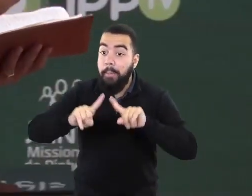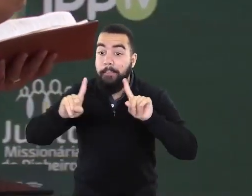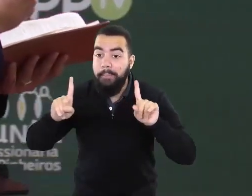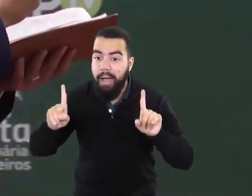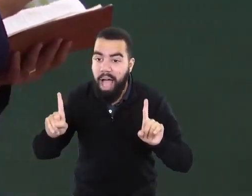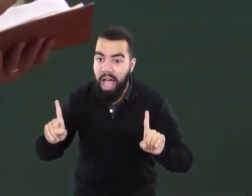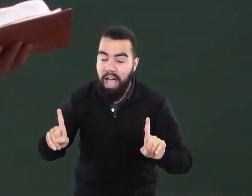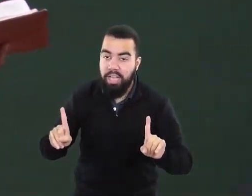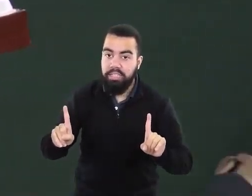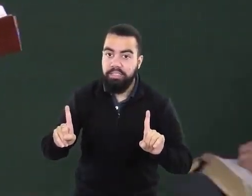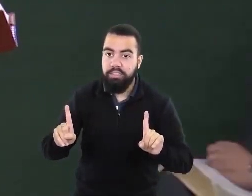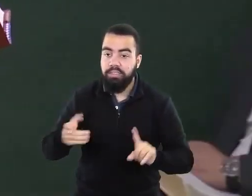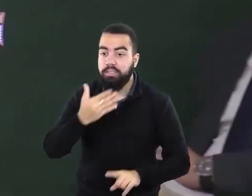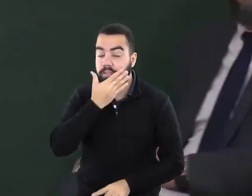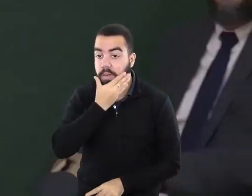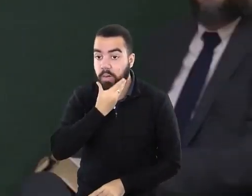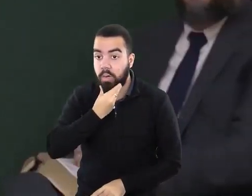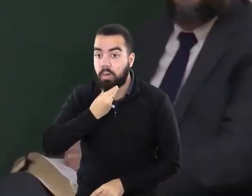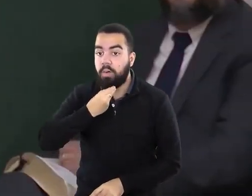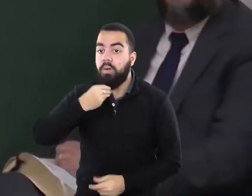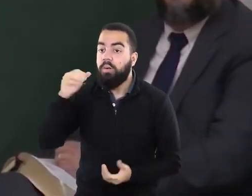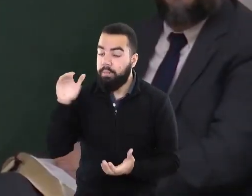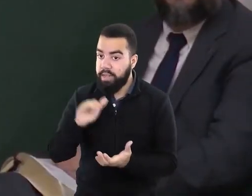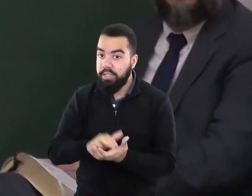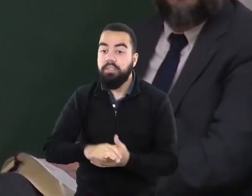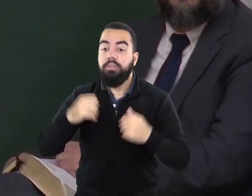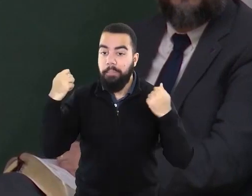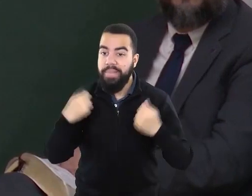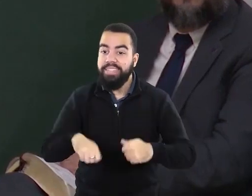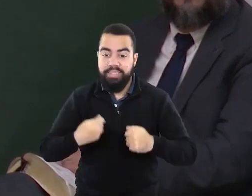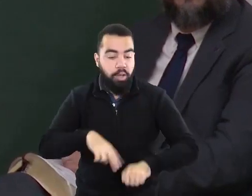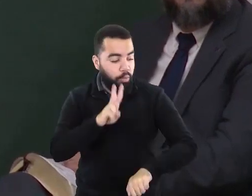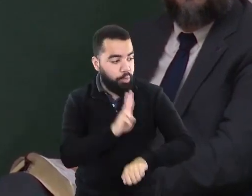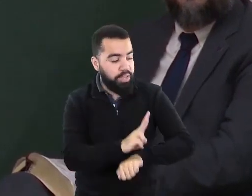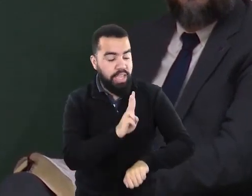intencionalmente, o marido precisa agradar sua esposa.